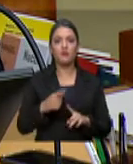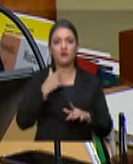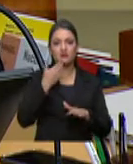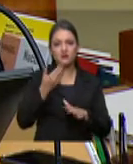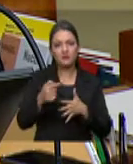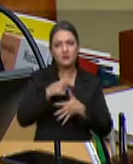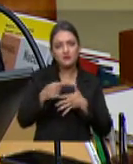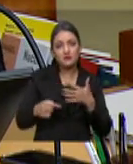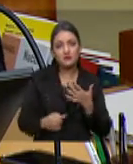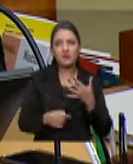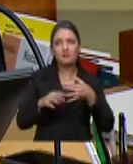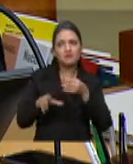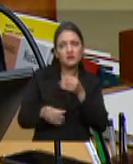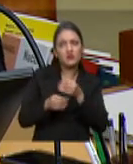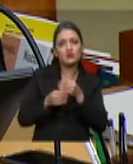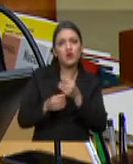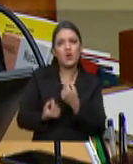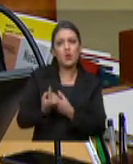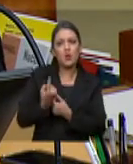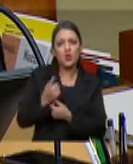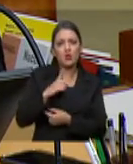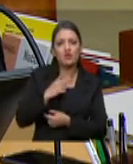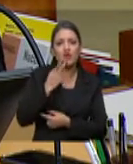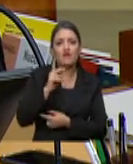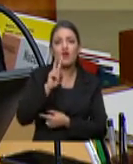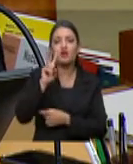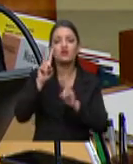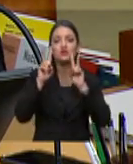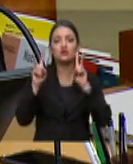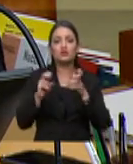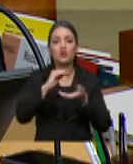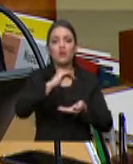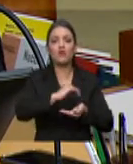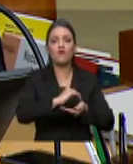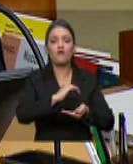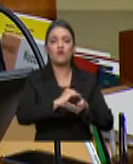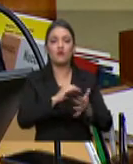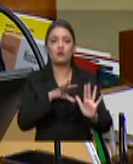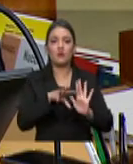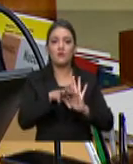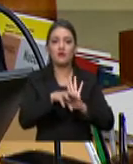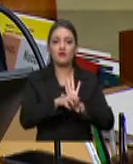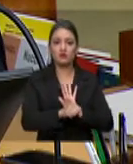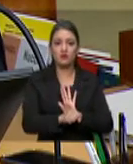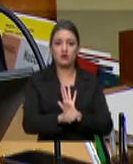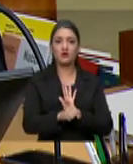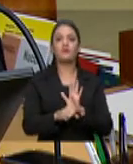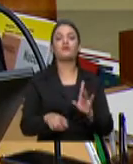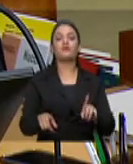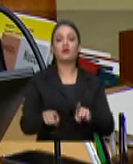pedidos de aditamento, se refere ao Fundo Amazônia, que também é